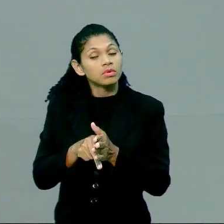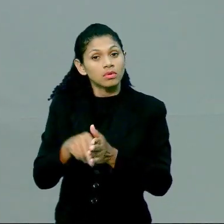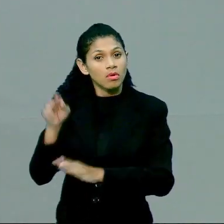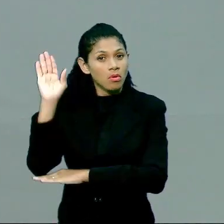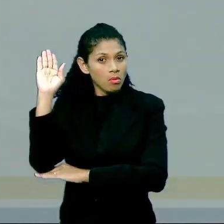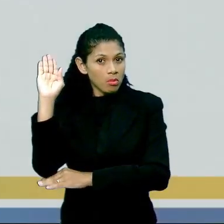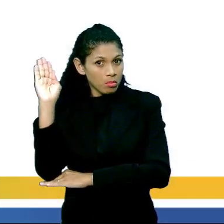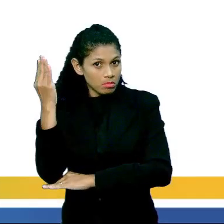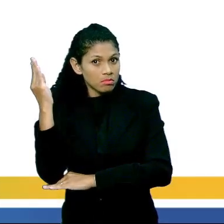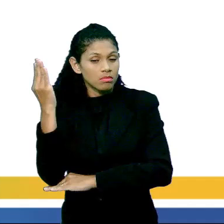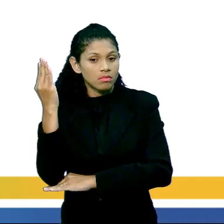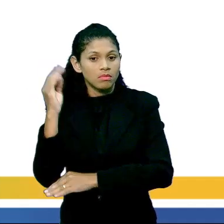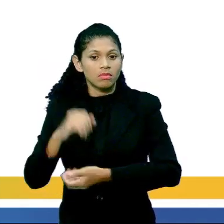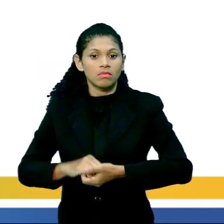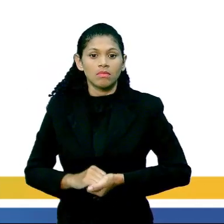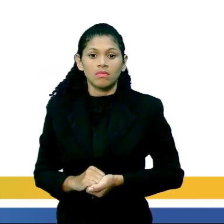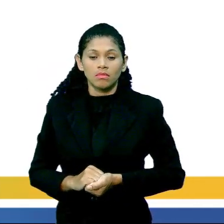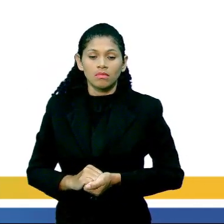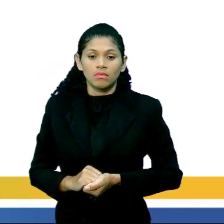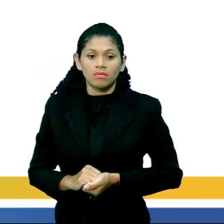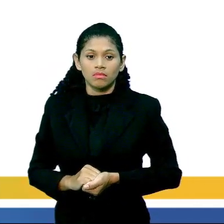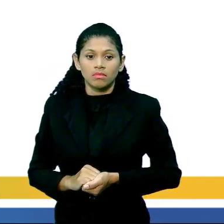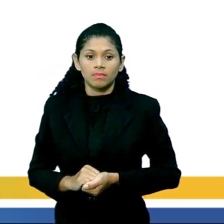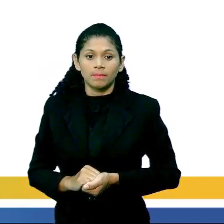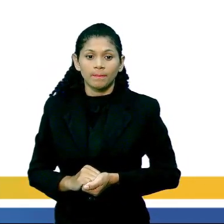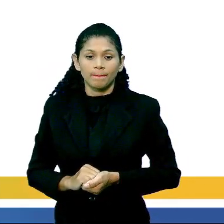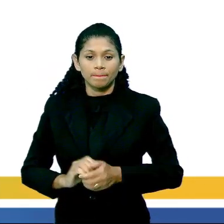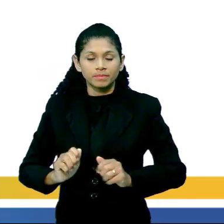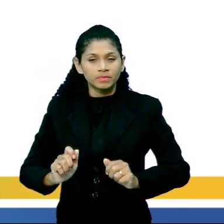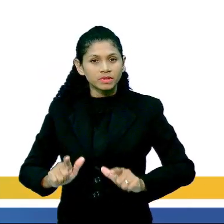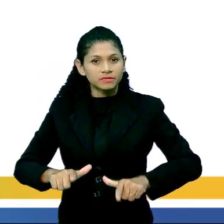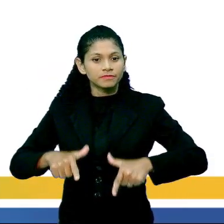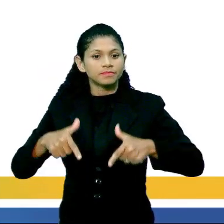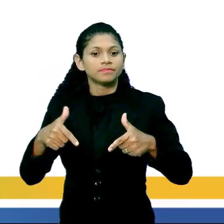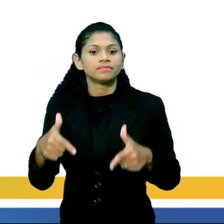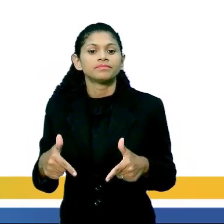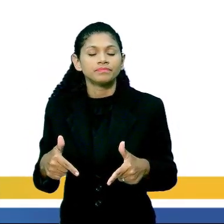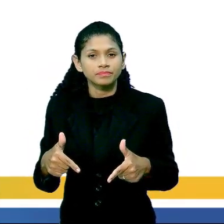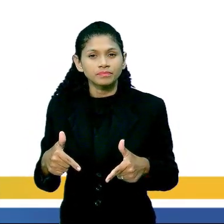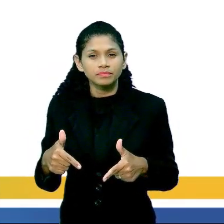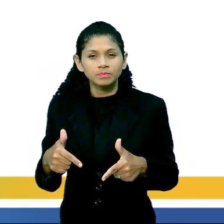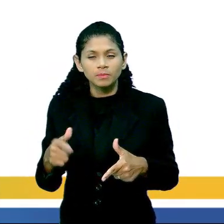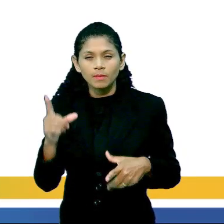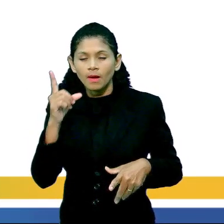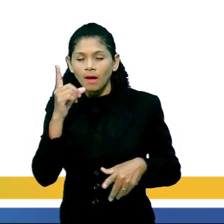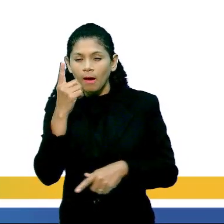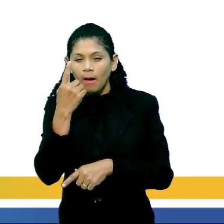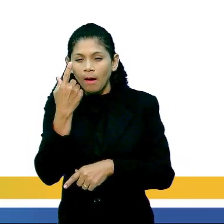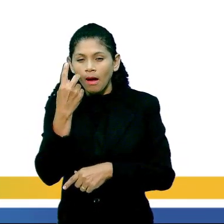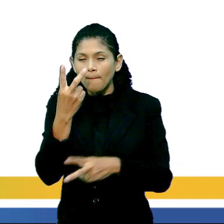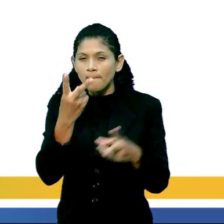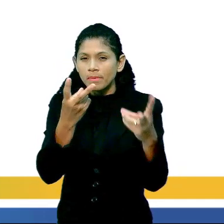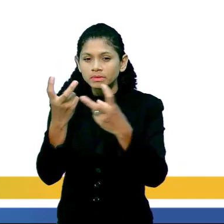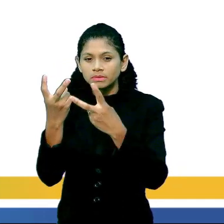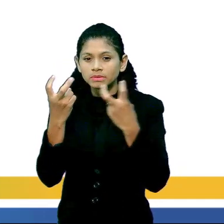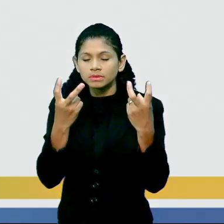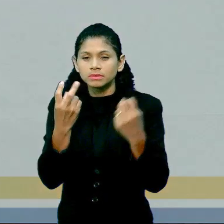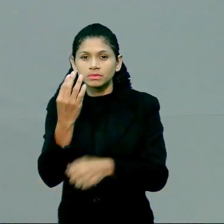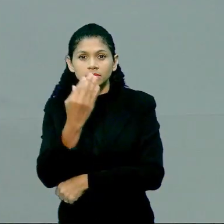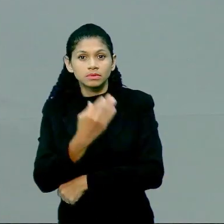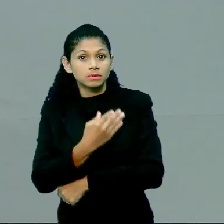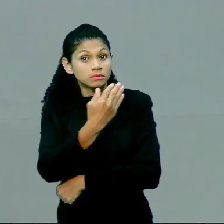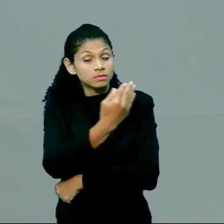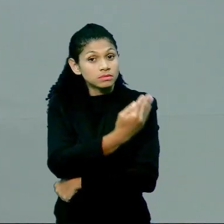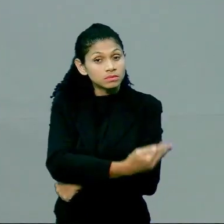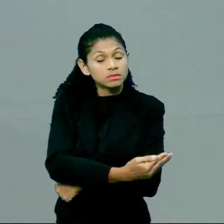com a profissão de carpinteiro tá reforça a impressão do vizinho de que Orlando gostava de filmes não